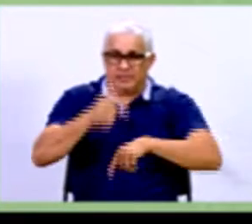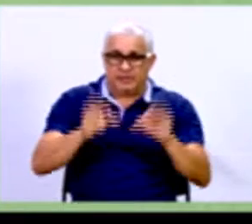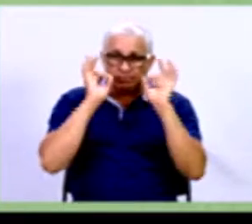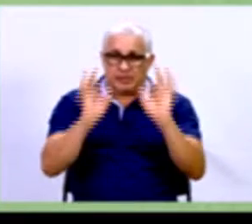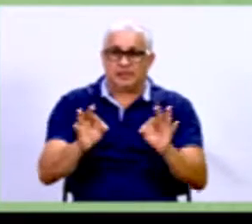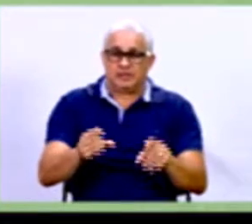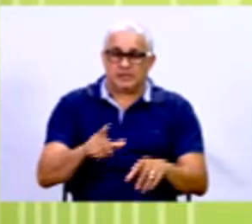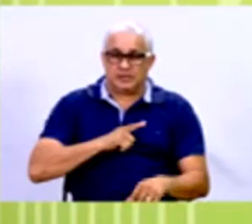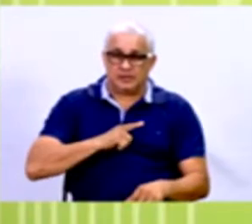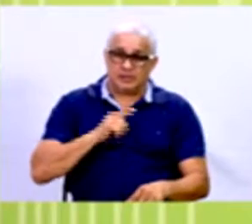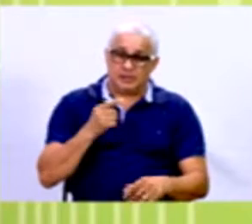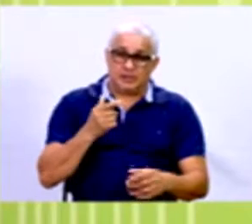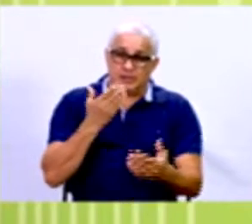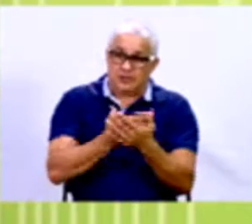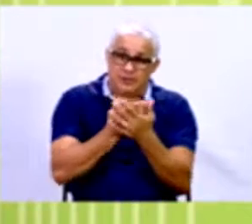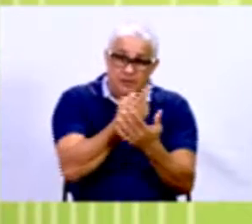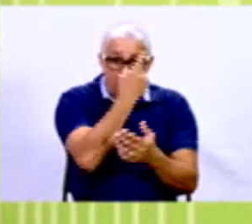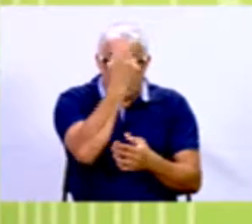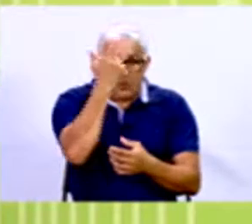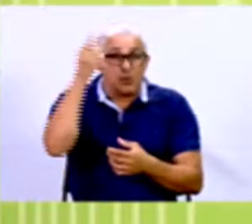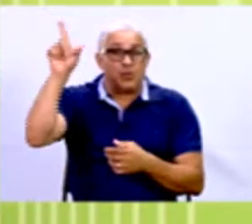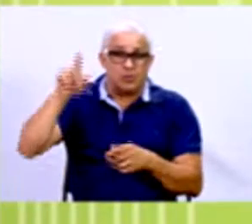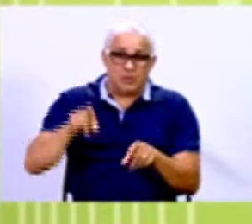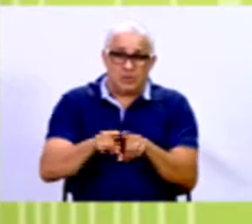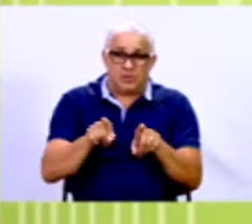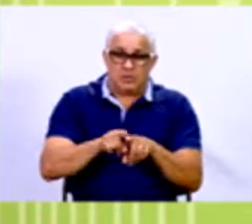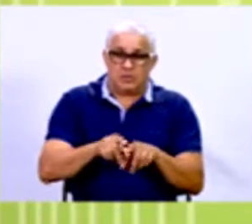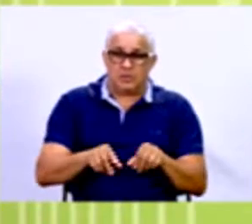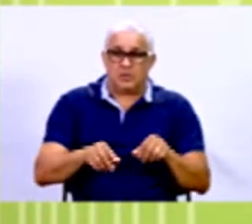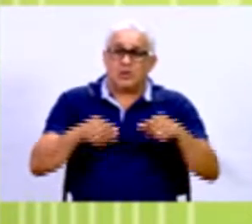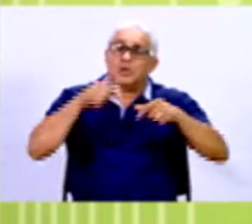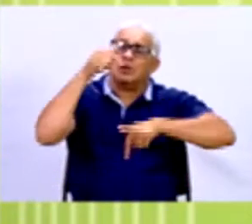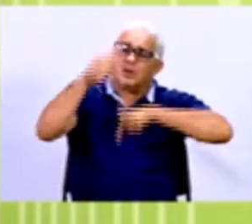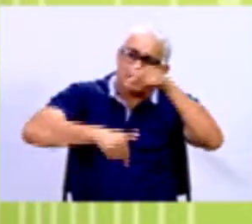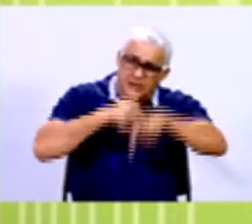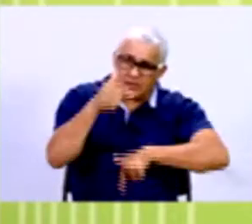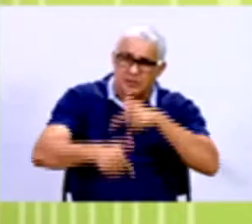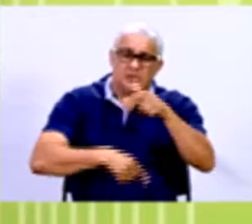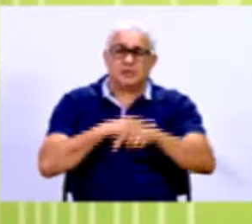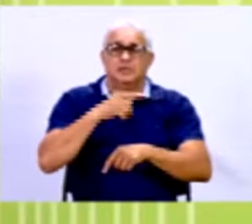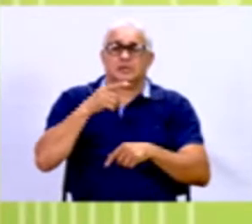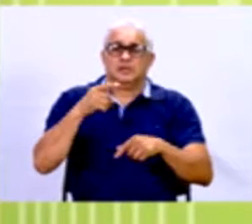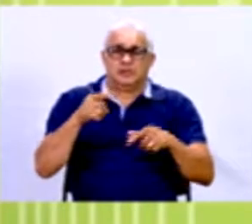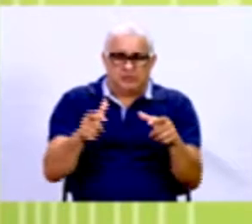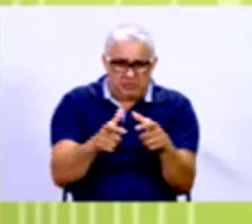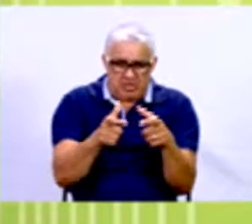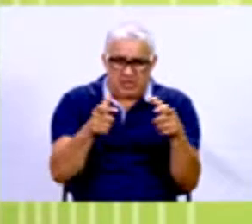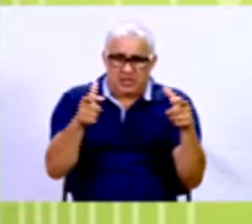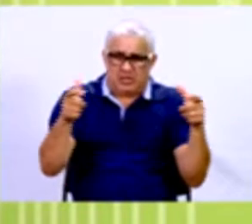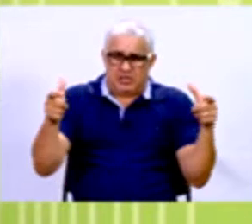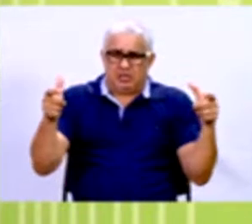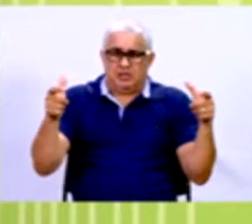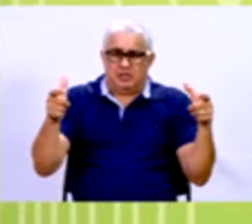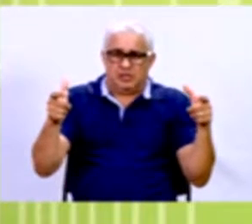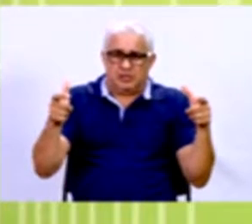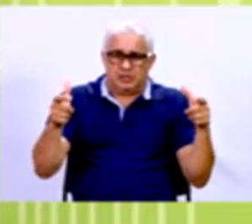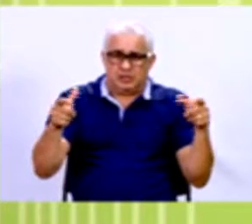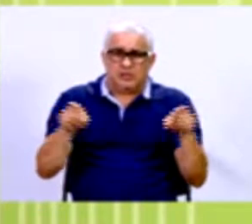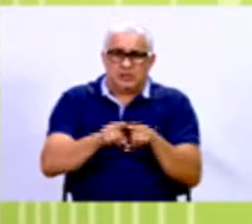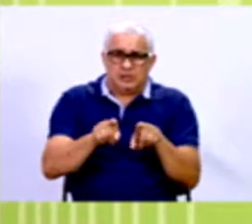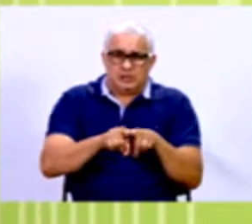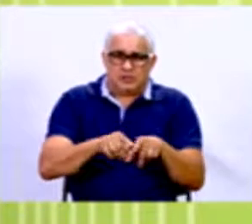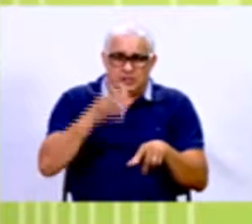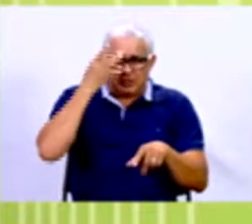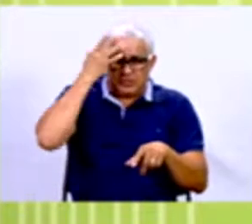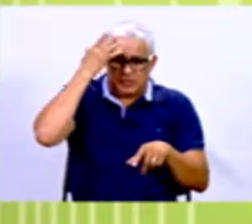lembram que na outra aula nós comentamos com vocês sobre o trabalho, né? O trabalho que edifica, o trabalho que traz uma dignidade da